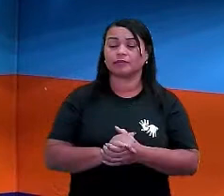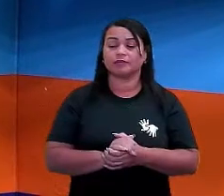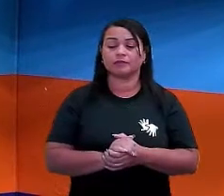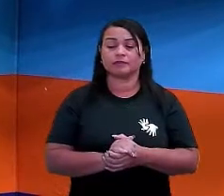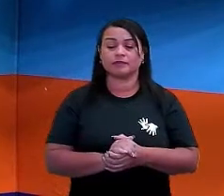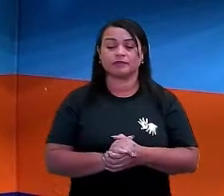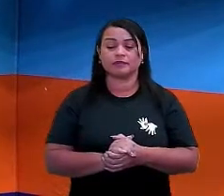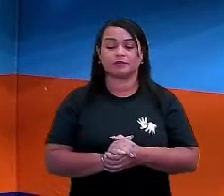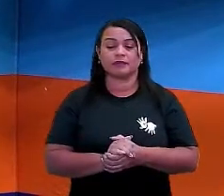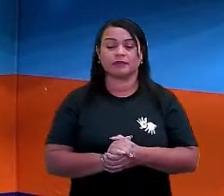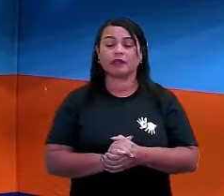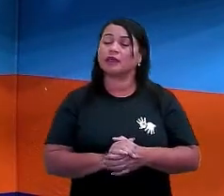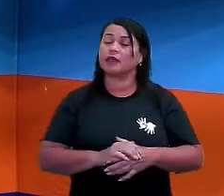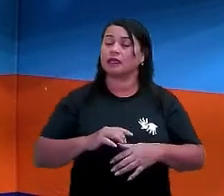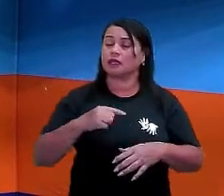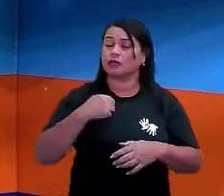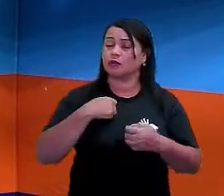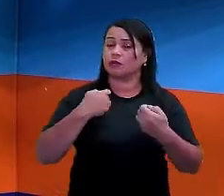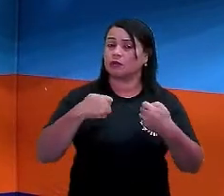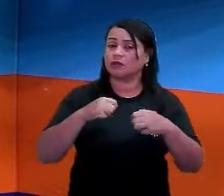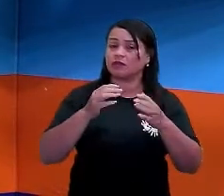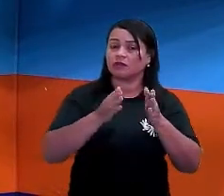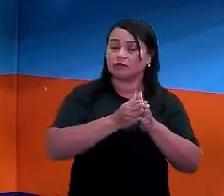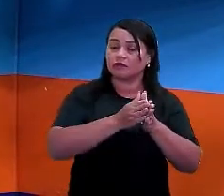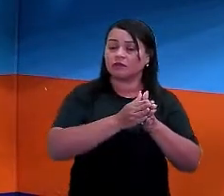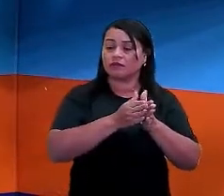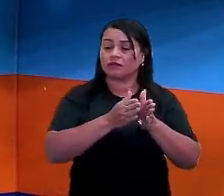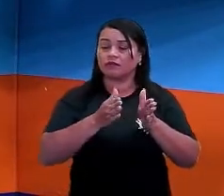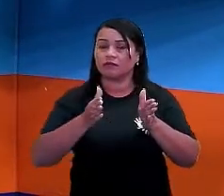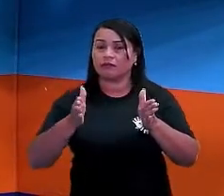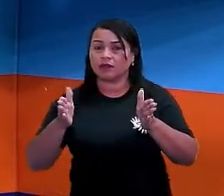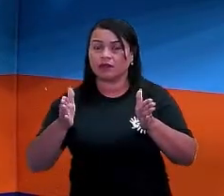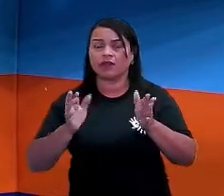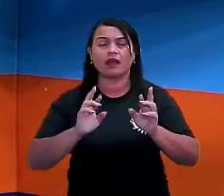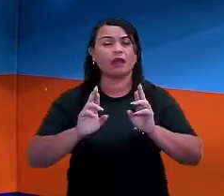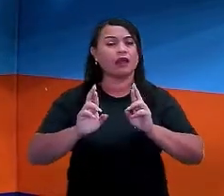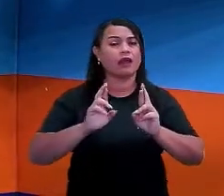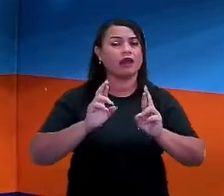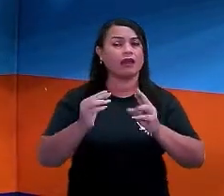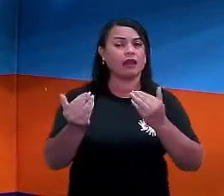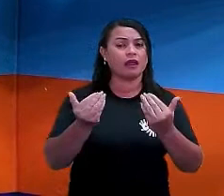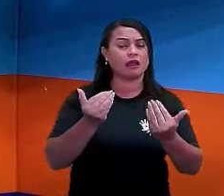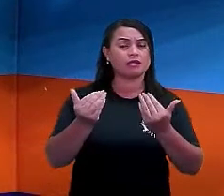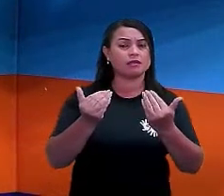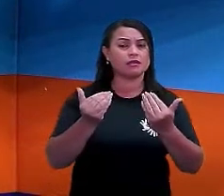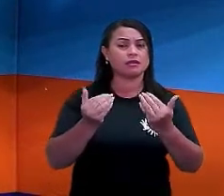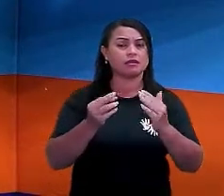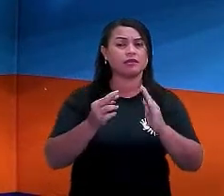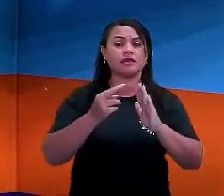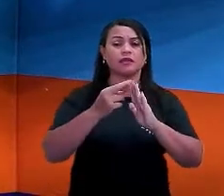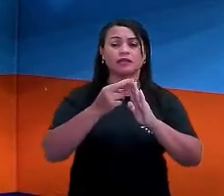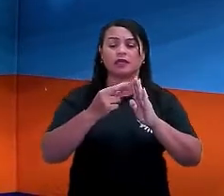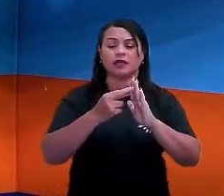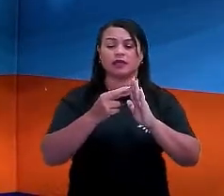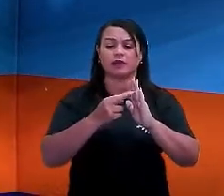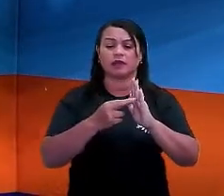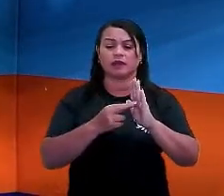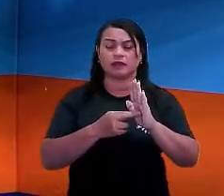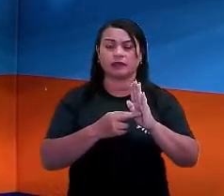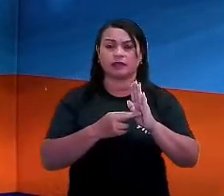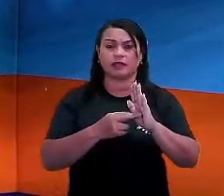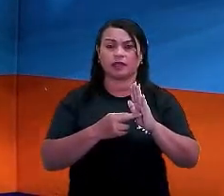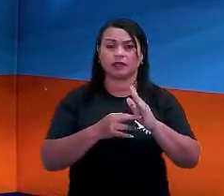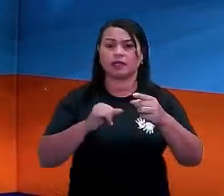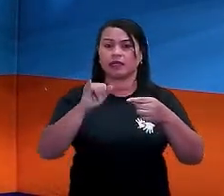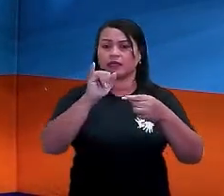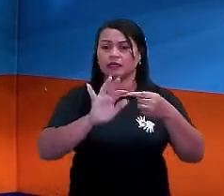né, que eu dependo um pouco dessa relação aí de regularidade, né,